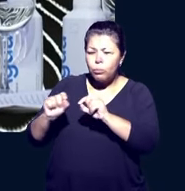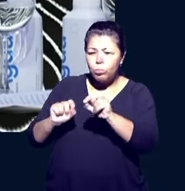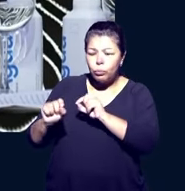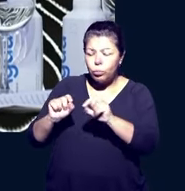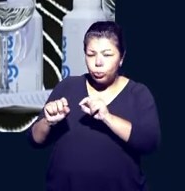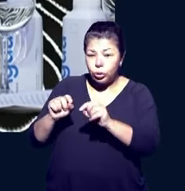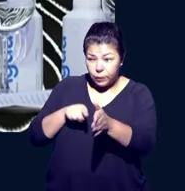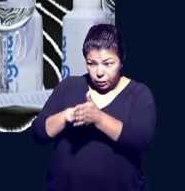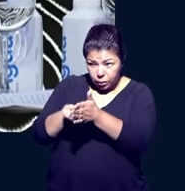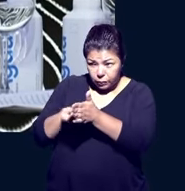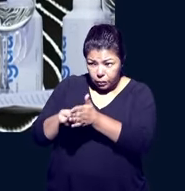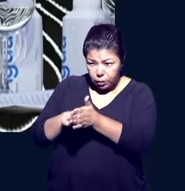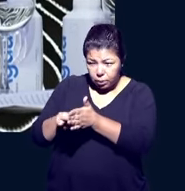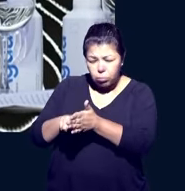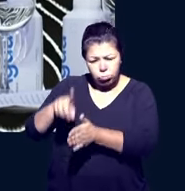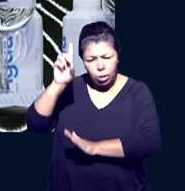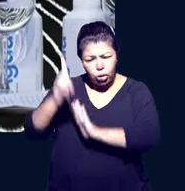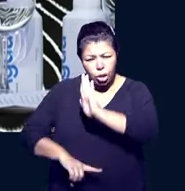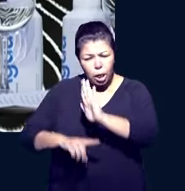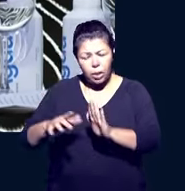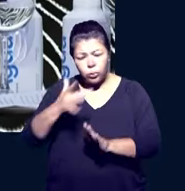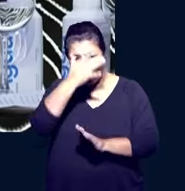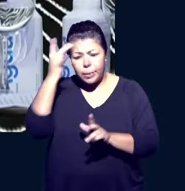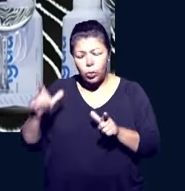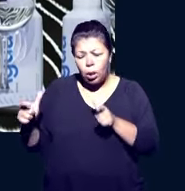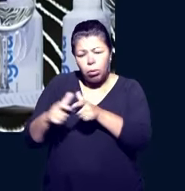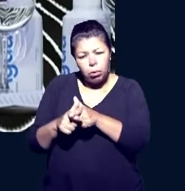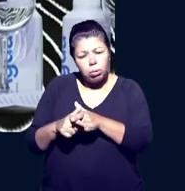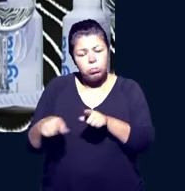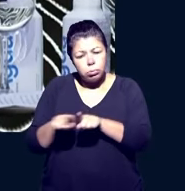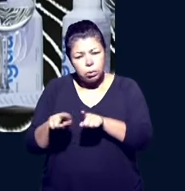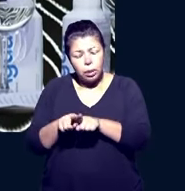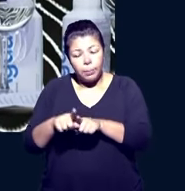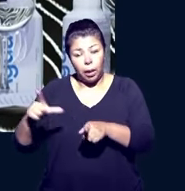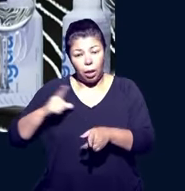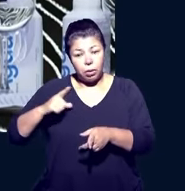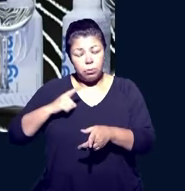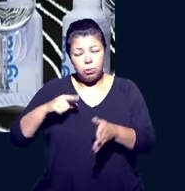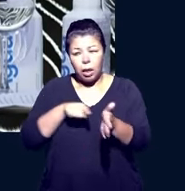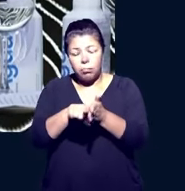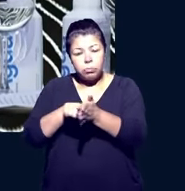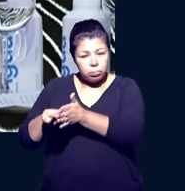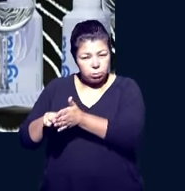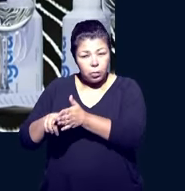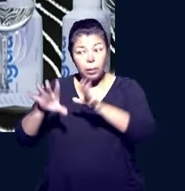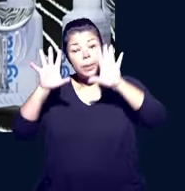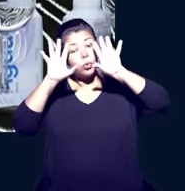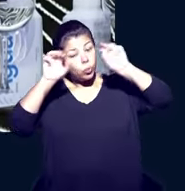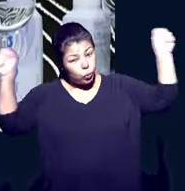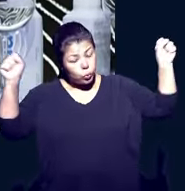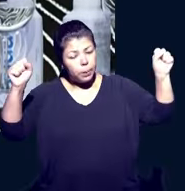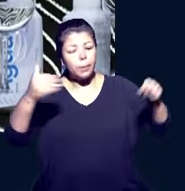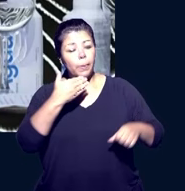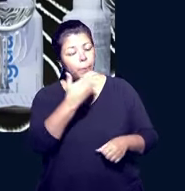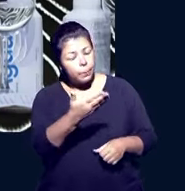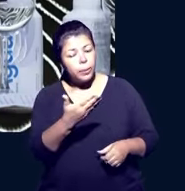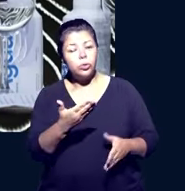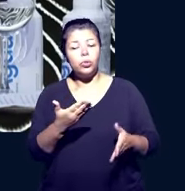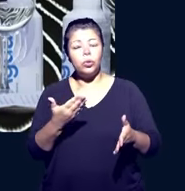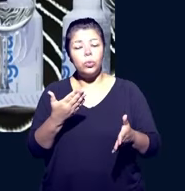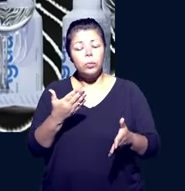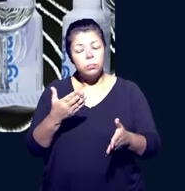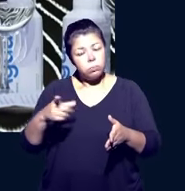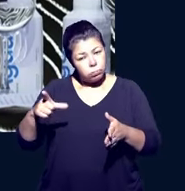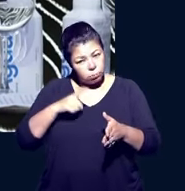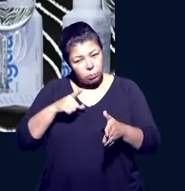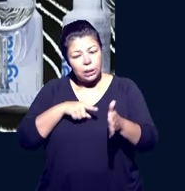à sua instalação por circunstâncias políticas o presidente do Senado não havia instalado o Supremo mandou instalar Como já tinha feito no governo Fernando Henrique Como